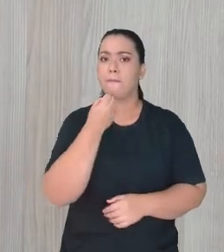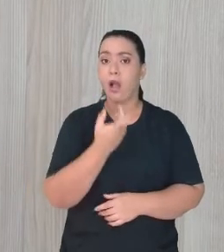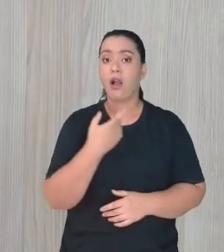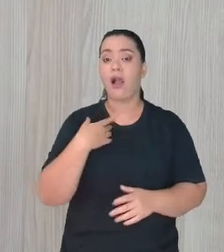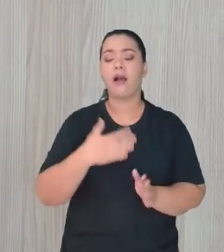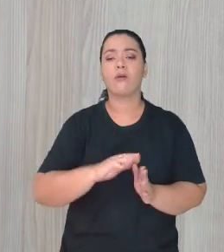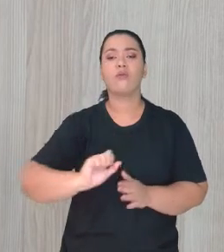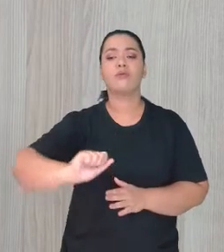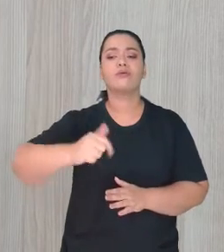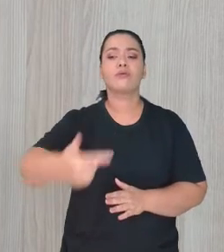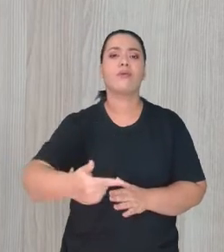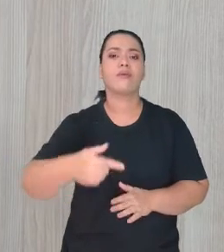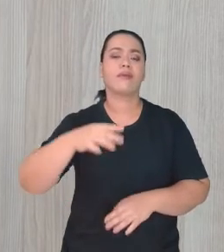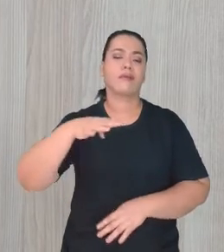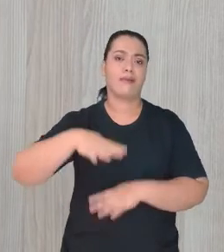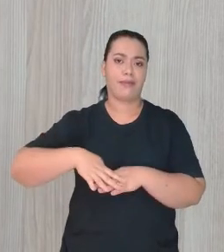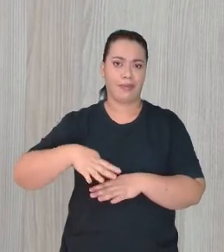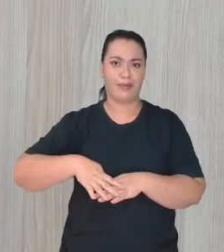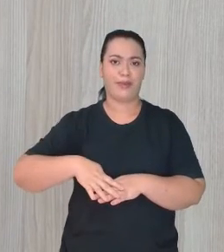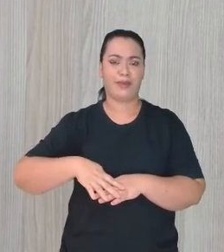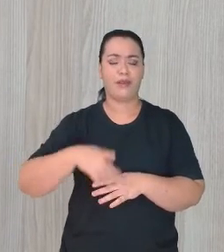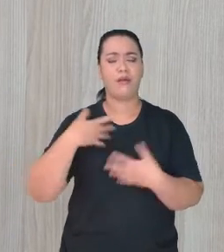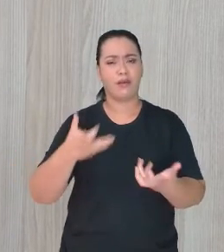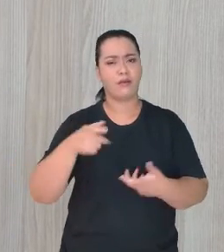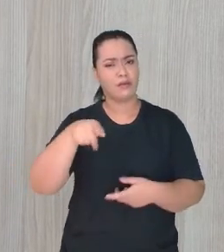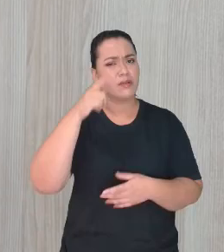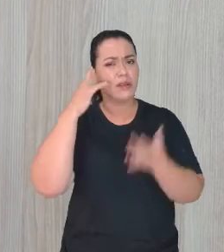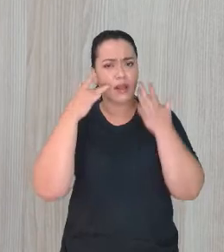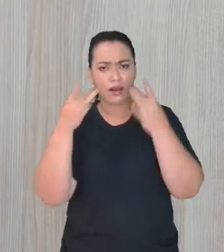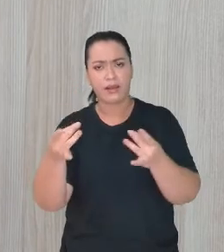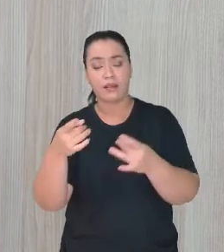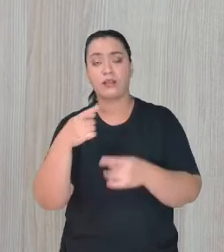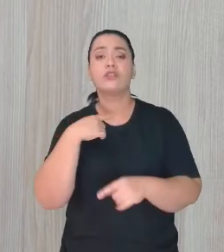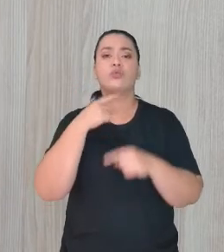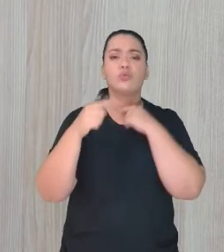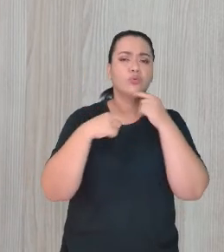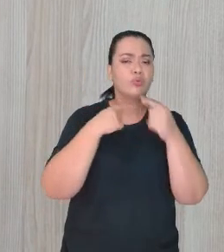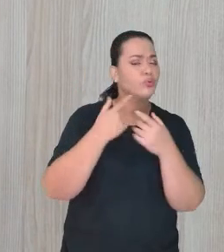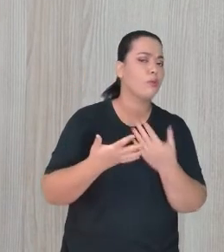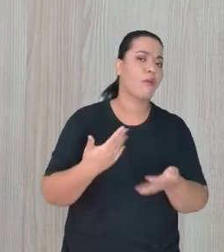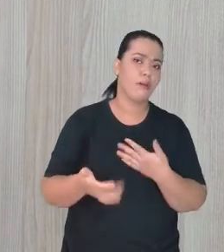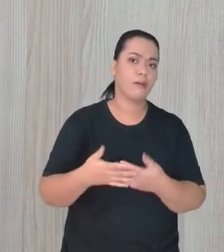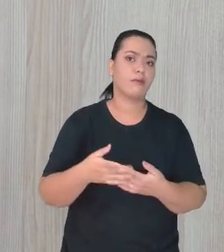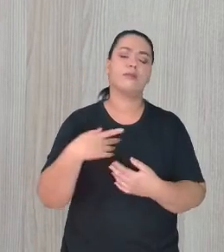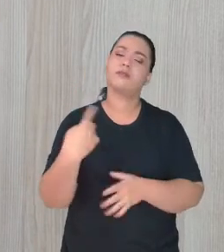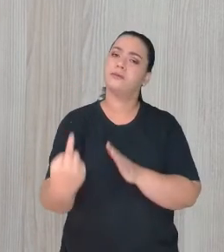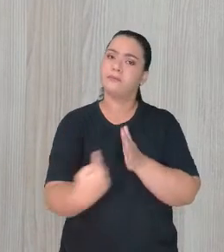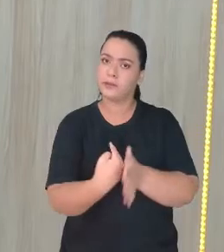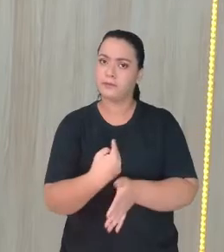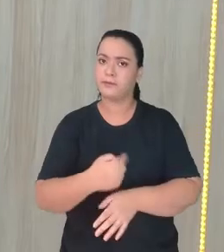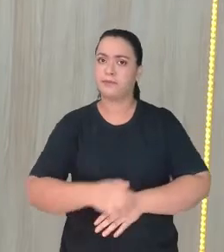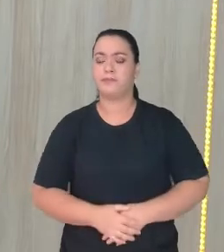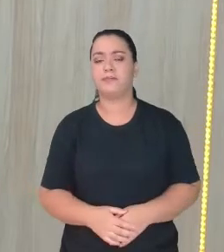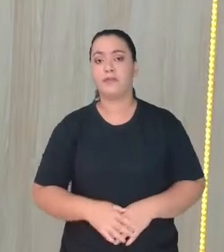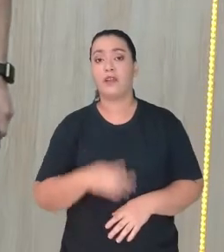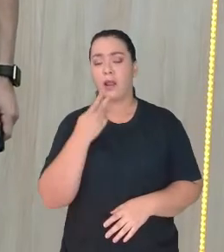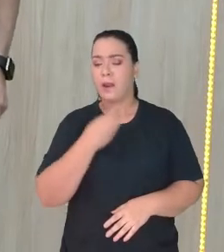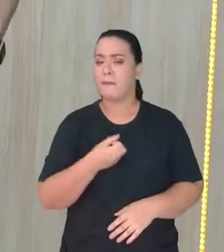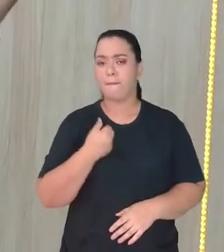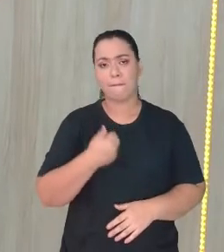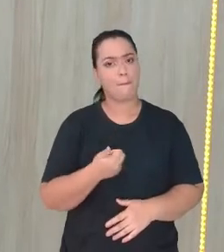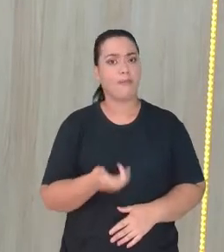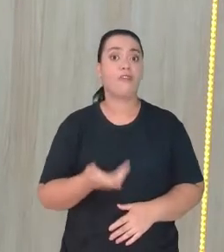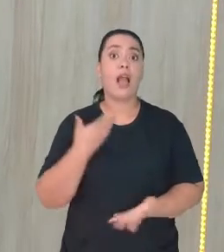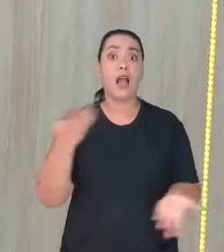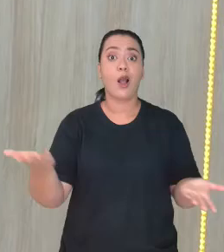sequência matemática. Quero você ligadinho, hein? E tô aqui para tirar a dúvida de vocês. Vamos embora. Show de bola, professor. Vamos embora